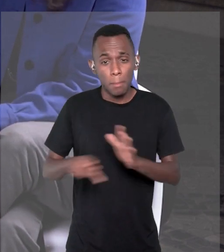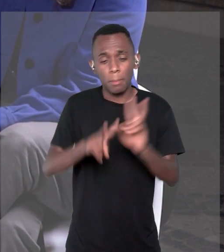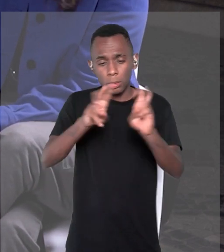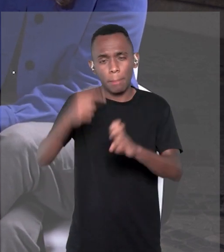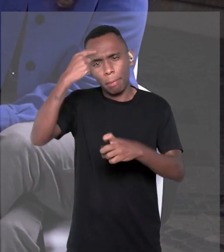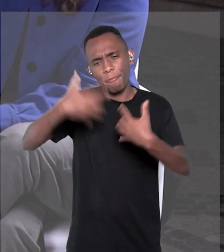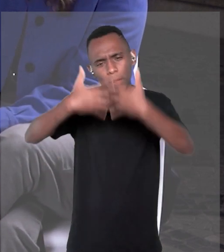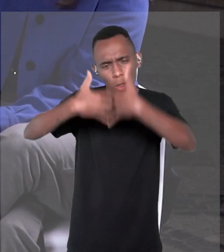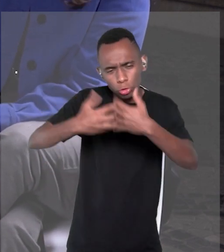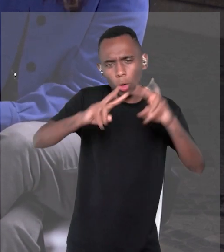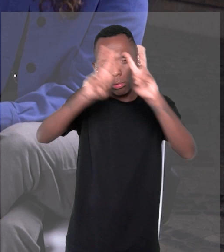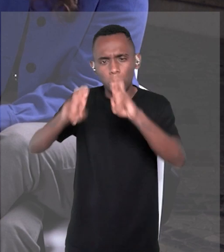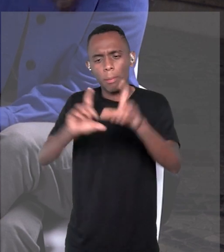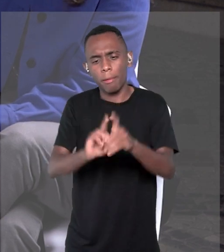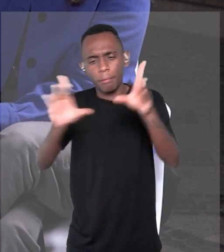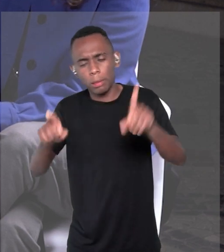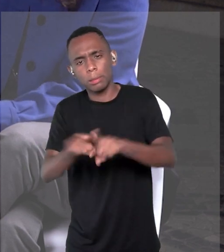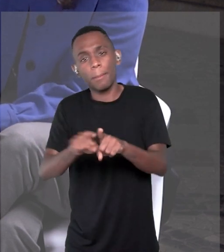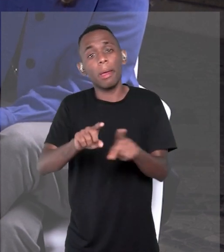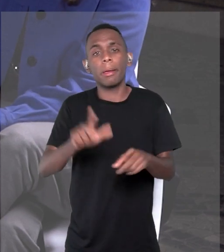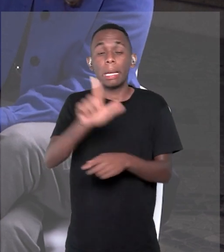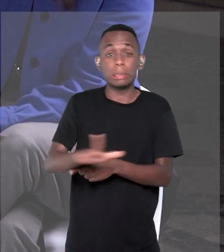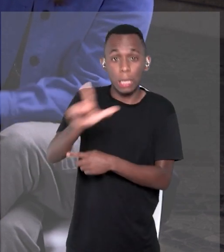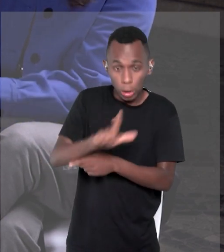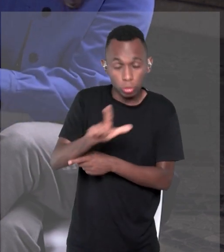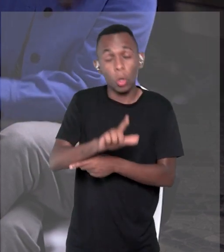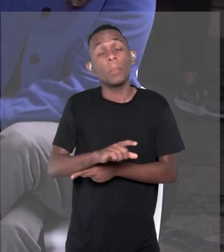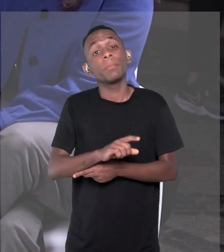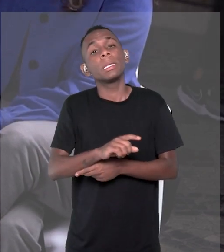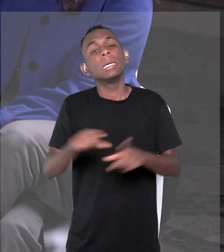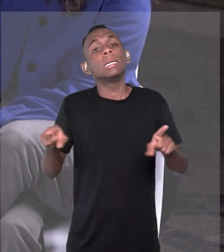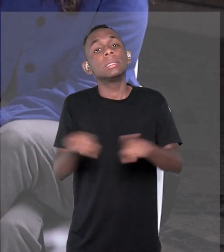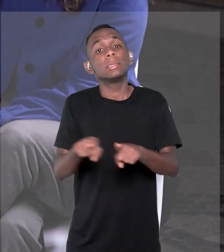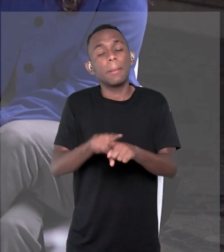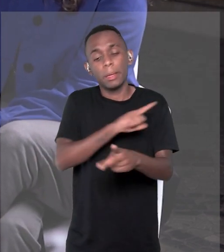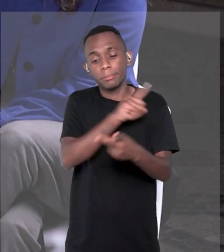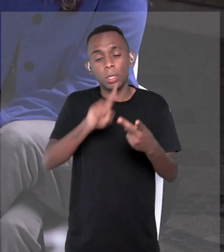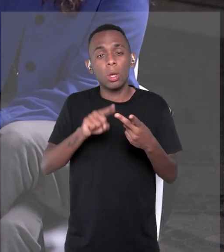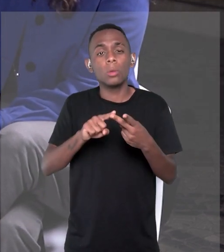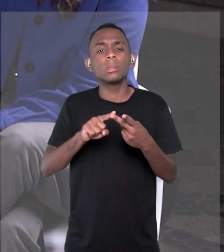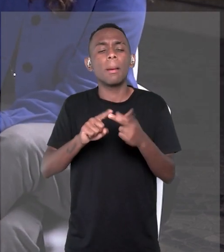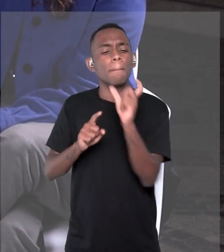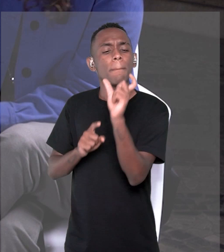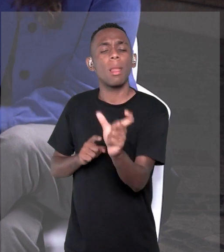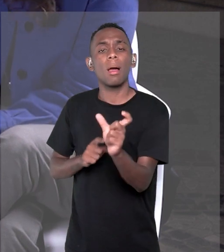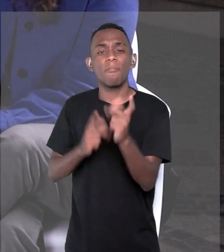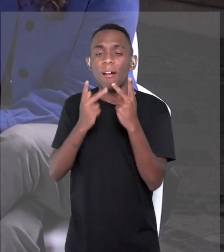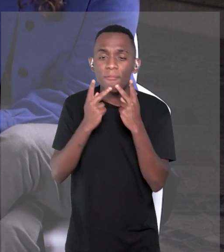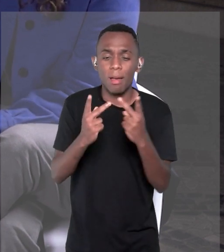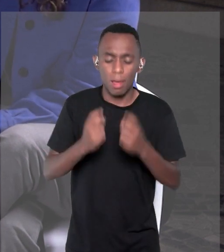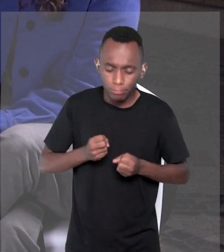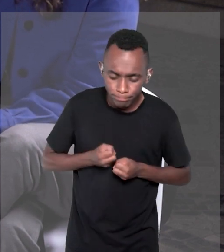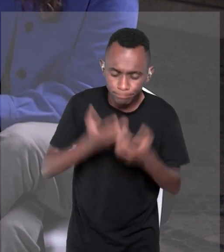dessas reflexões sobre a democracia, sobre literatura. E, junto com isso, qual o papel da